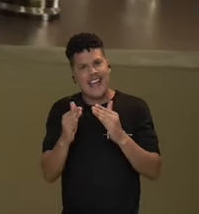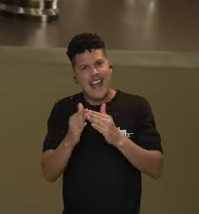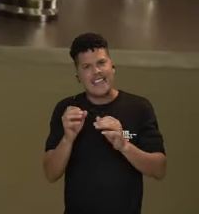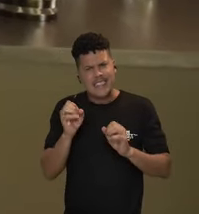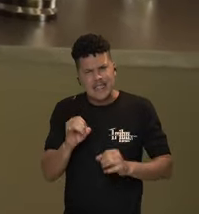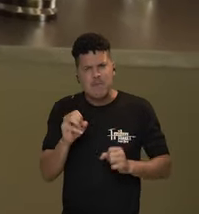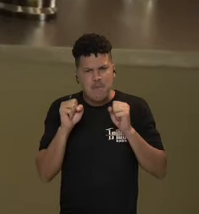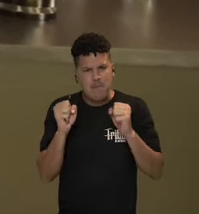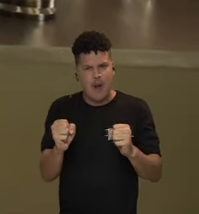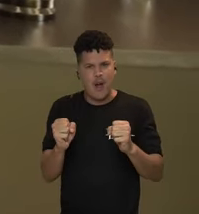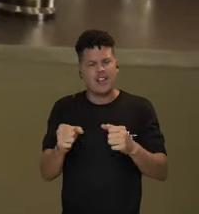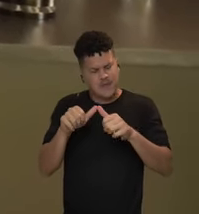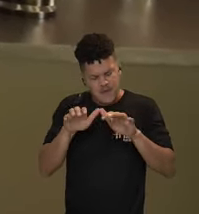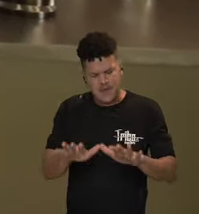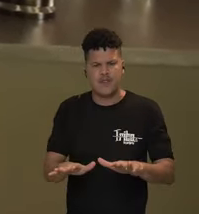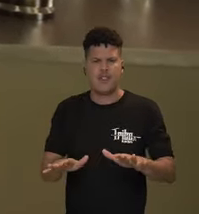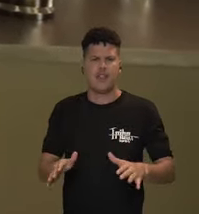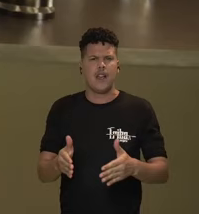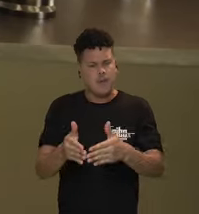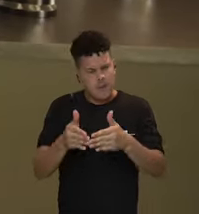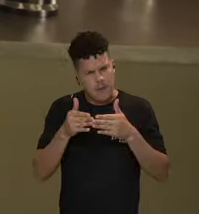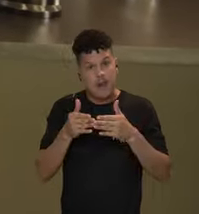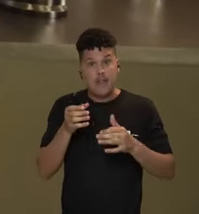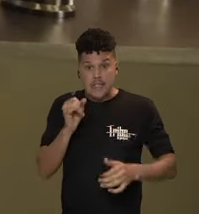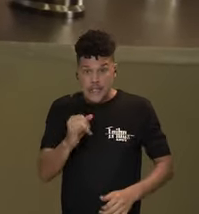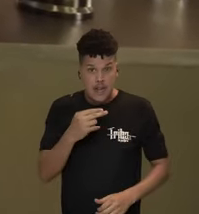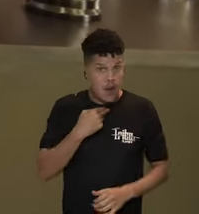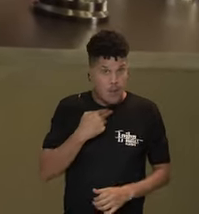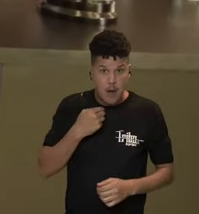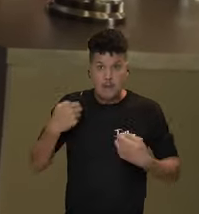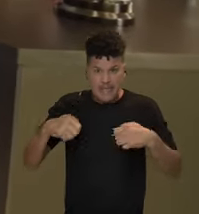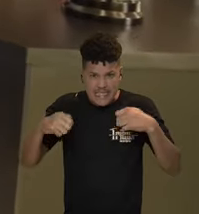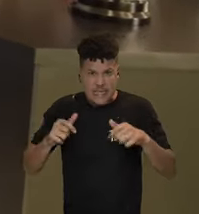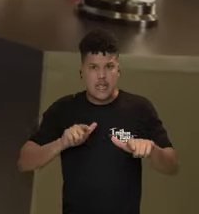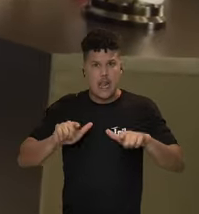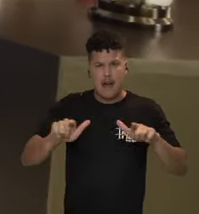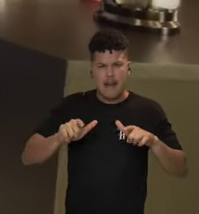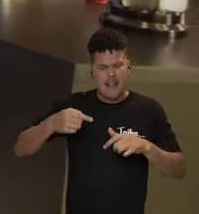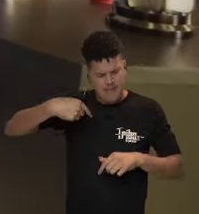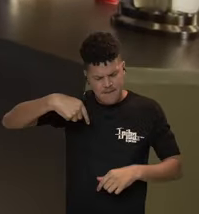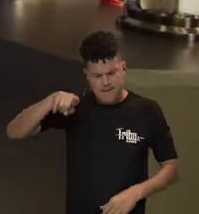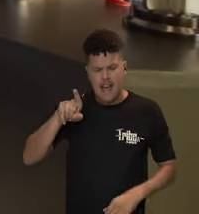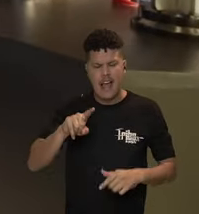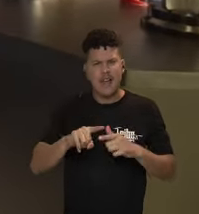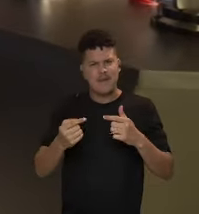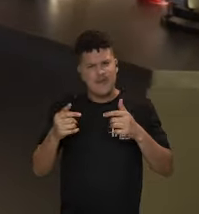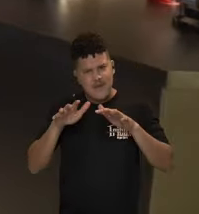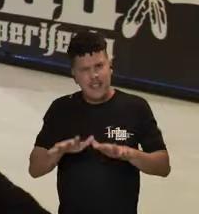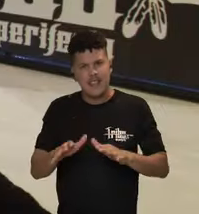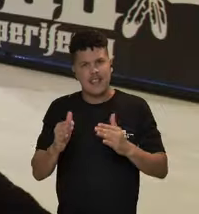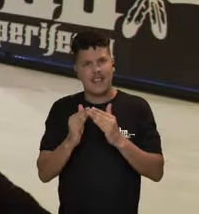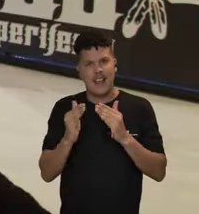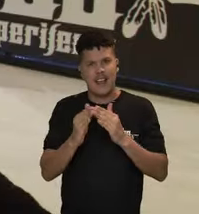Quem pode, fica em casa. Quem pode, fica em casa, por favor. Quem não pode, vamos pra correria, porque temos vários problemas hoje